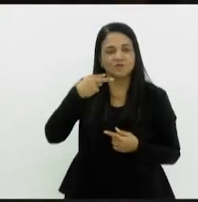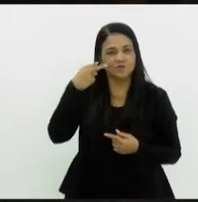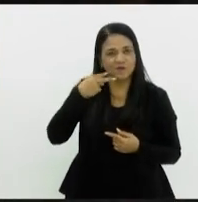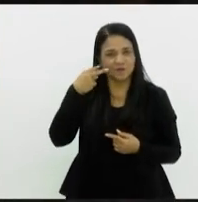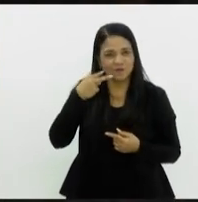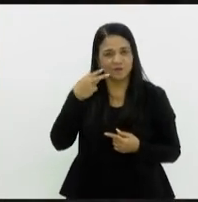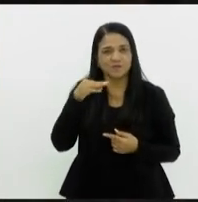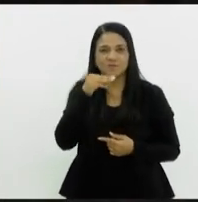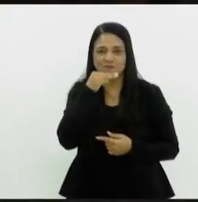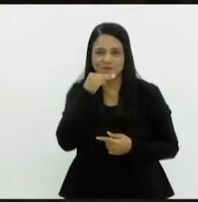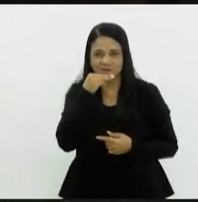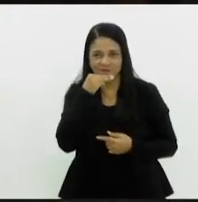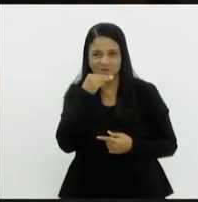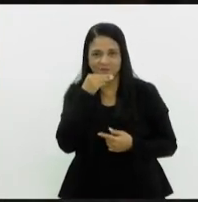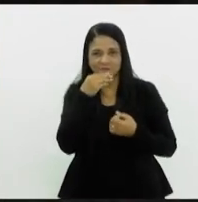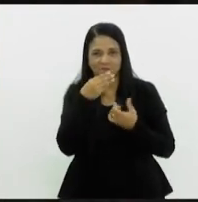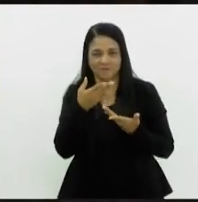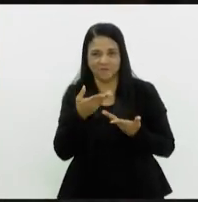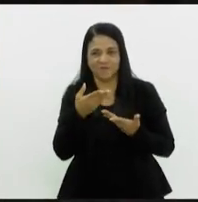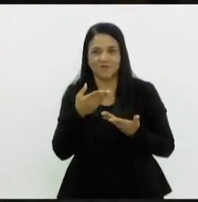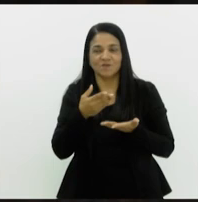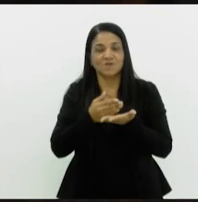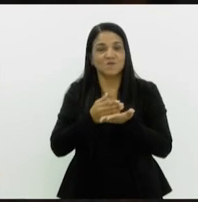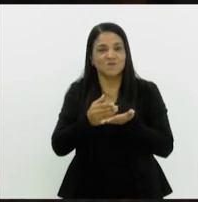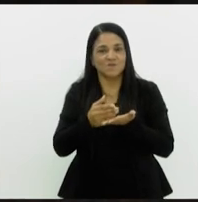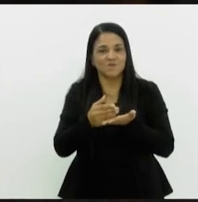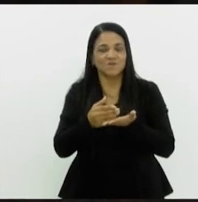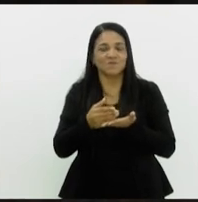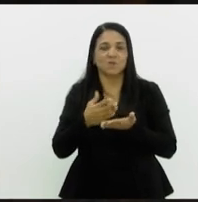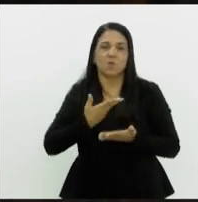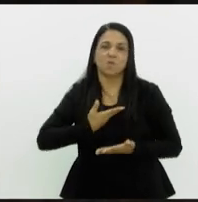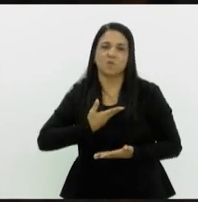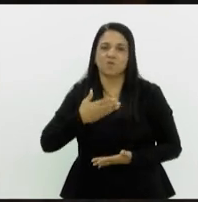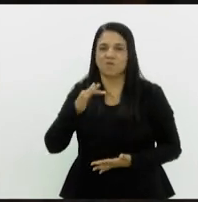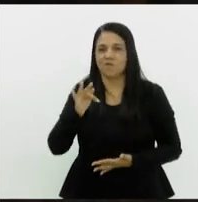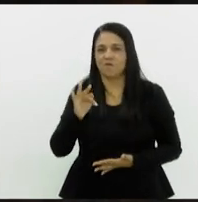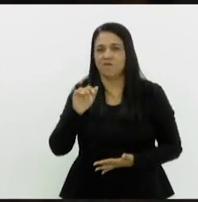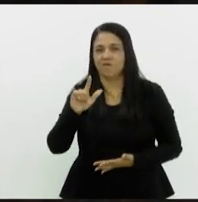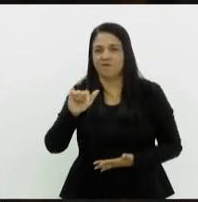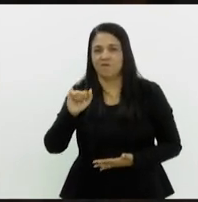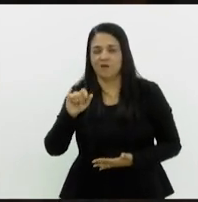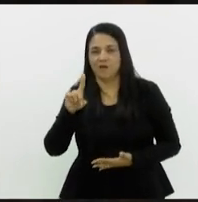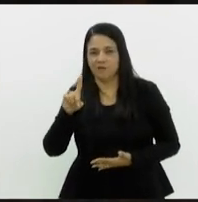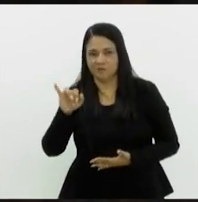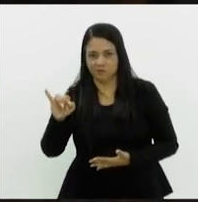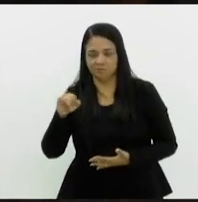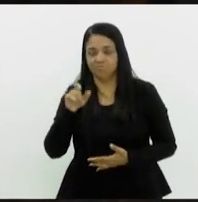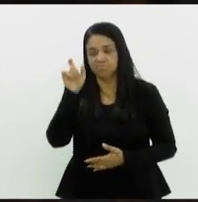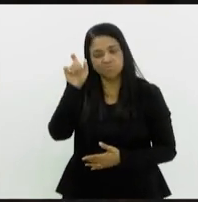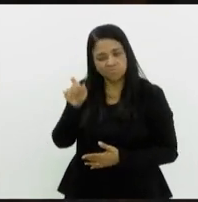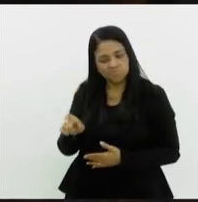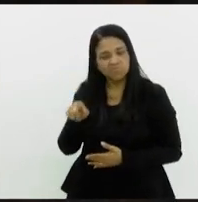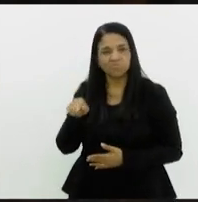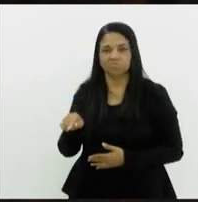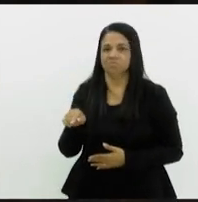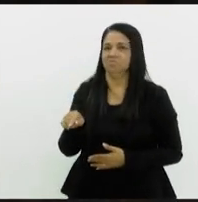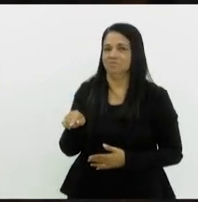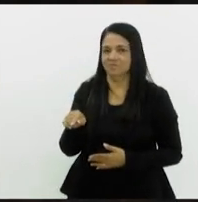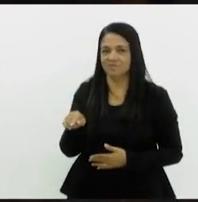Mangaratiba. Vou começando a falar pelo meu amigo Vlad. Vlad é uma pessoa